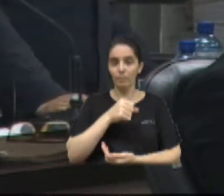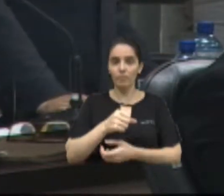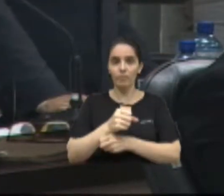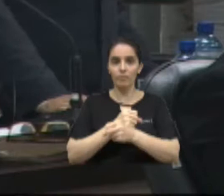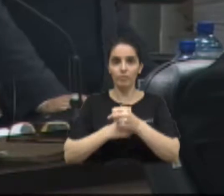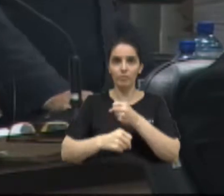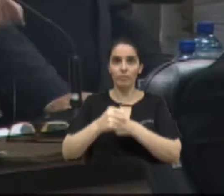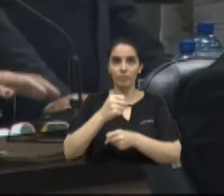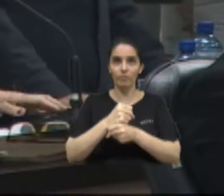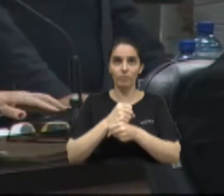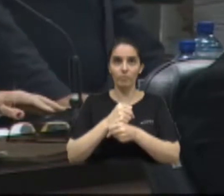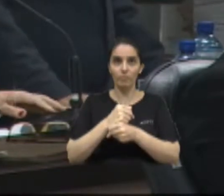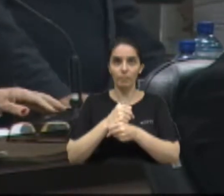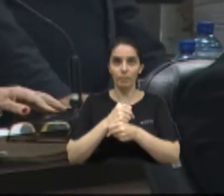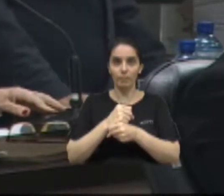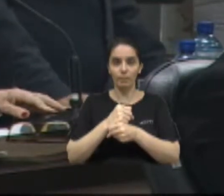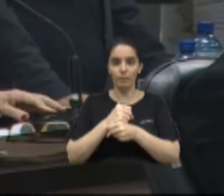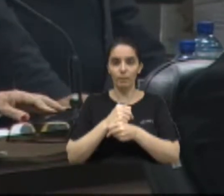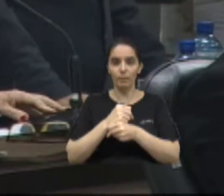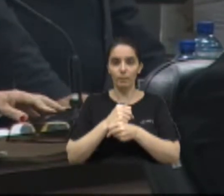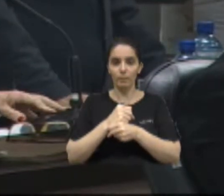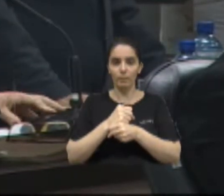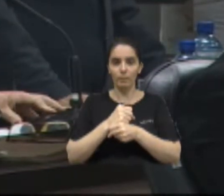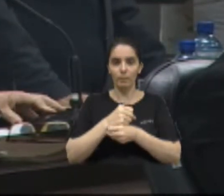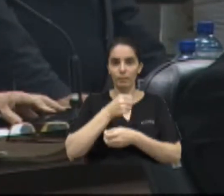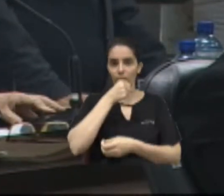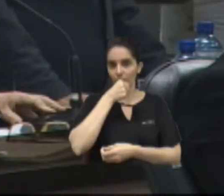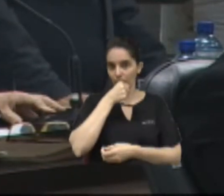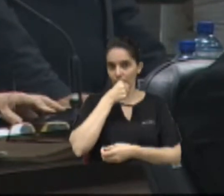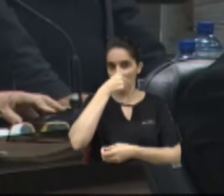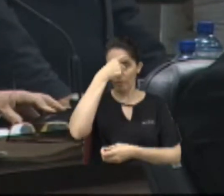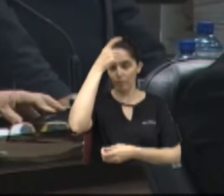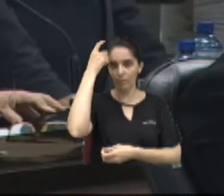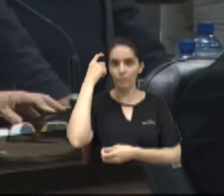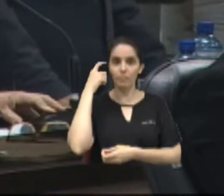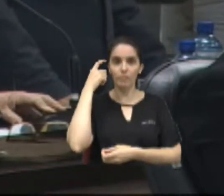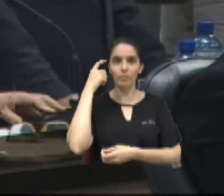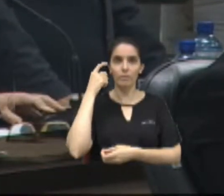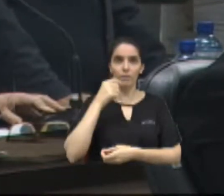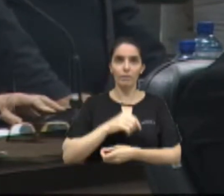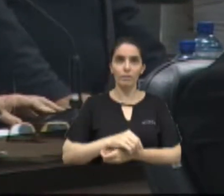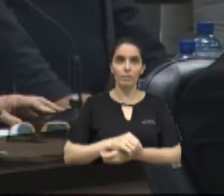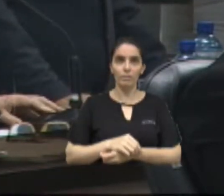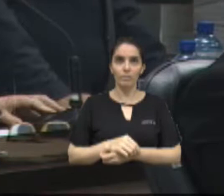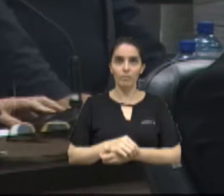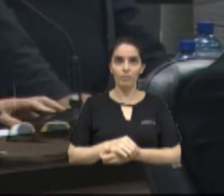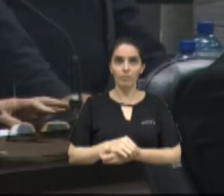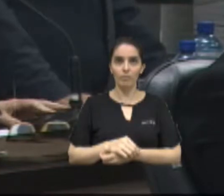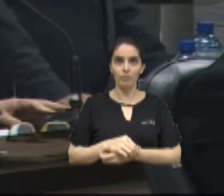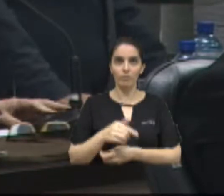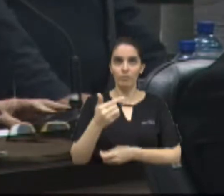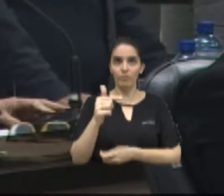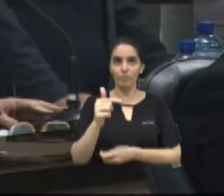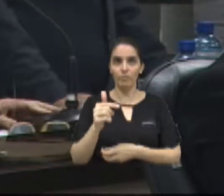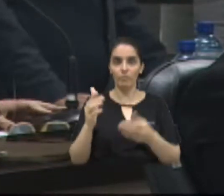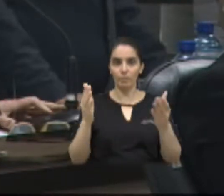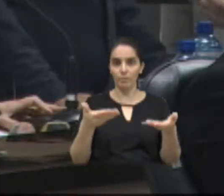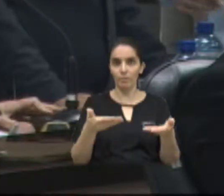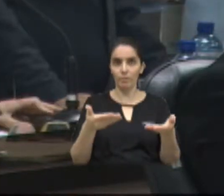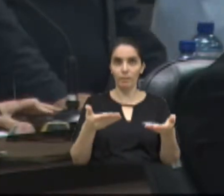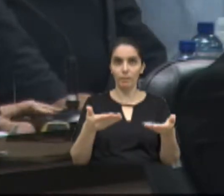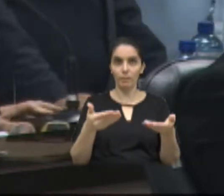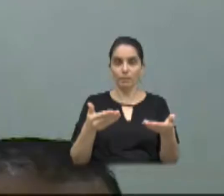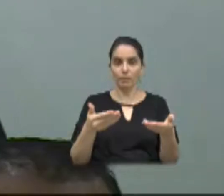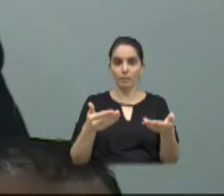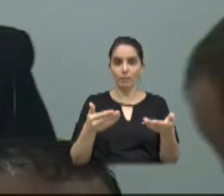passado e o microfone do Wagner, ficamos sem microfone. Agora está o dele. Será que o próximo vai ser o